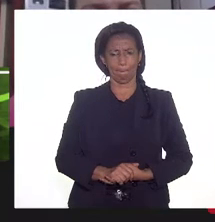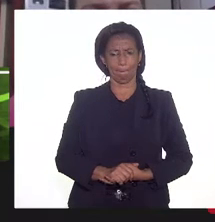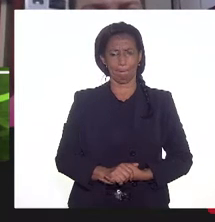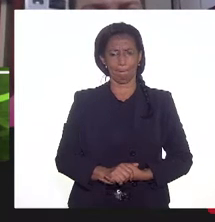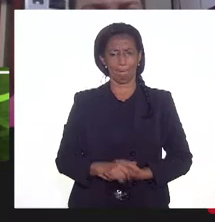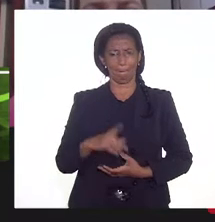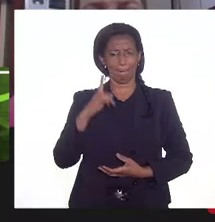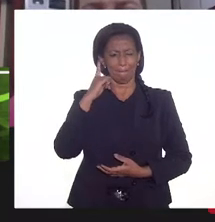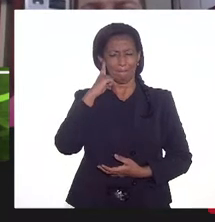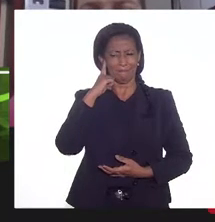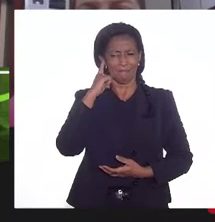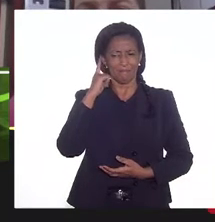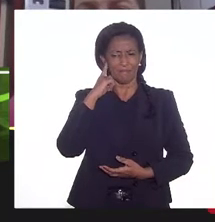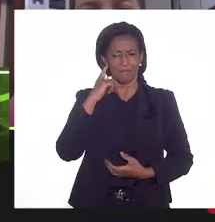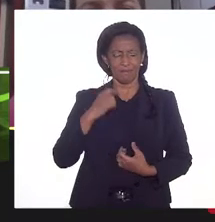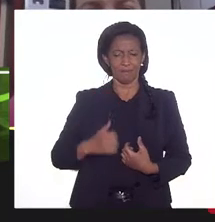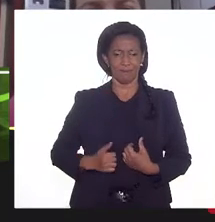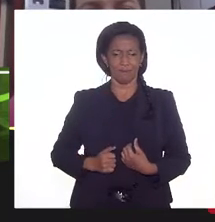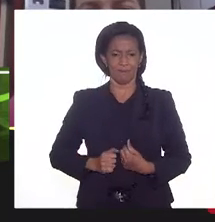Marcelo